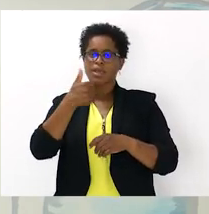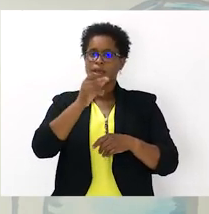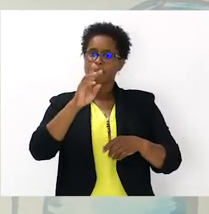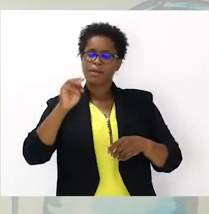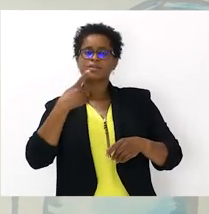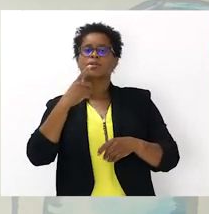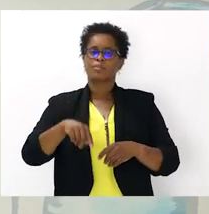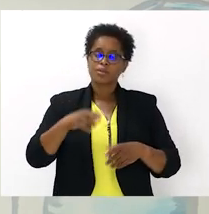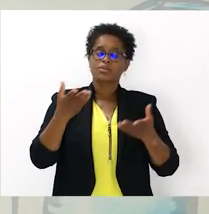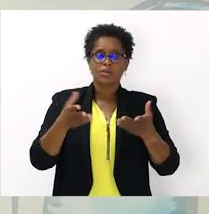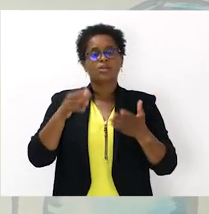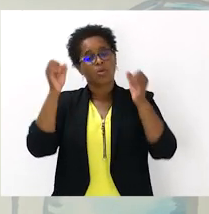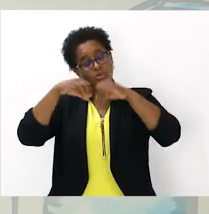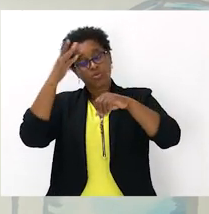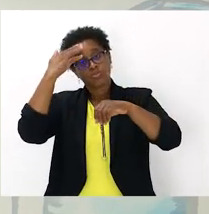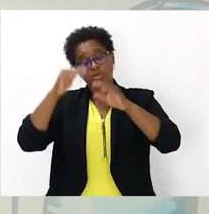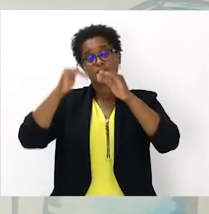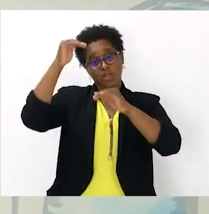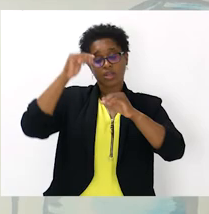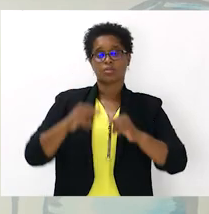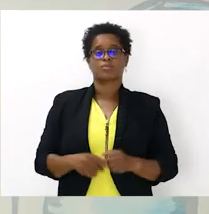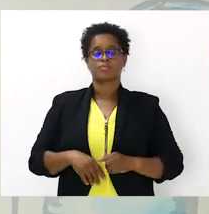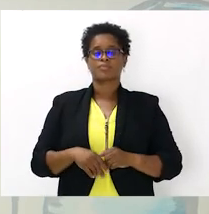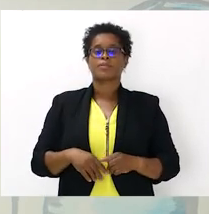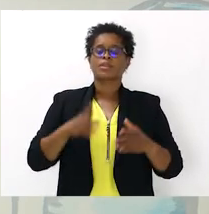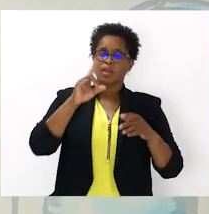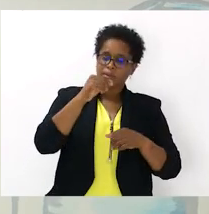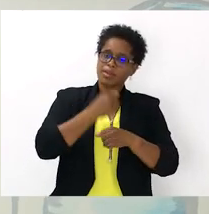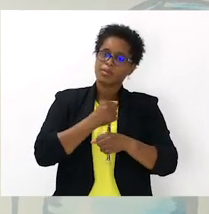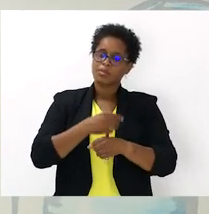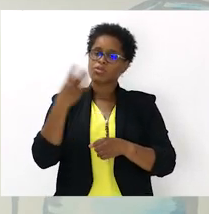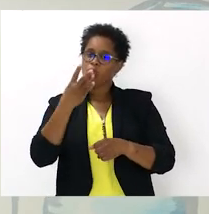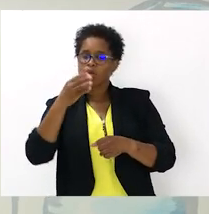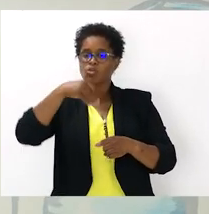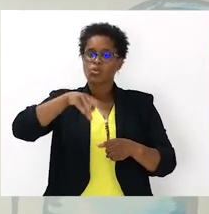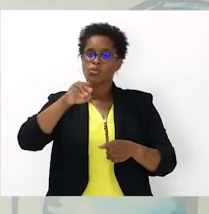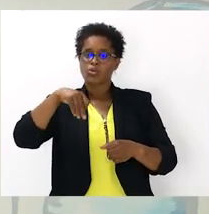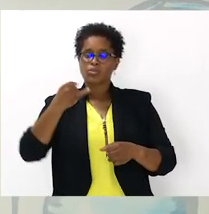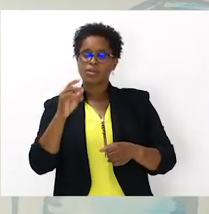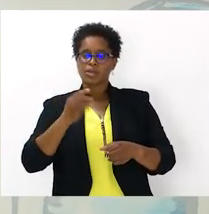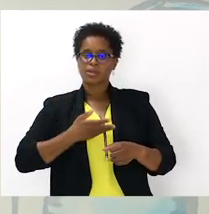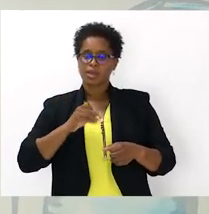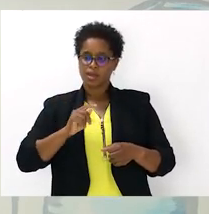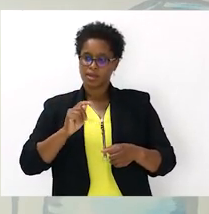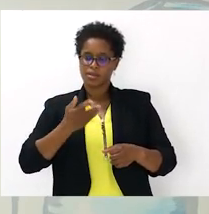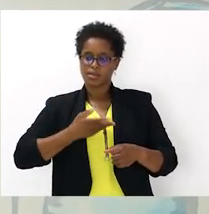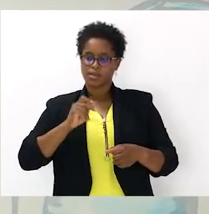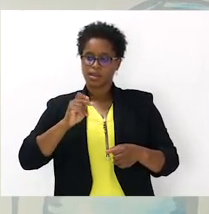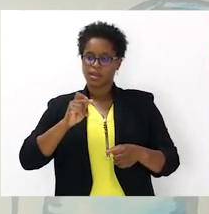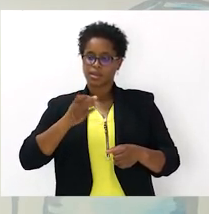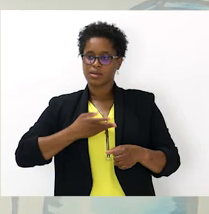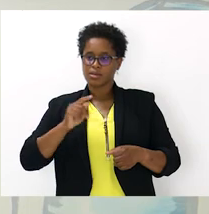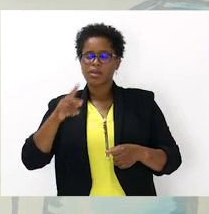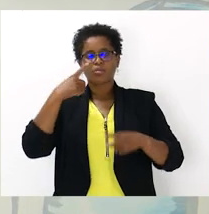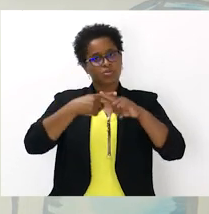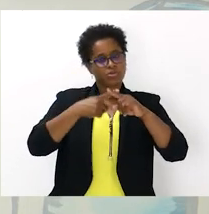repete consoante número de expoente. Vimos também que vimos quatro propriedades. Vimos multiplicação de potência